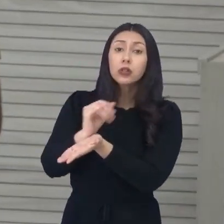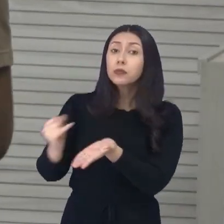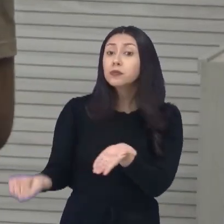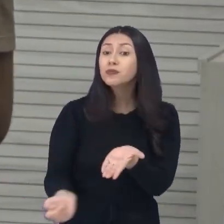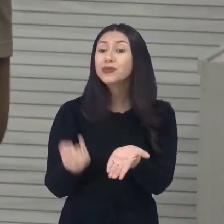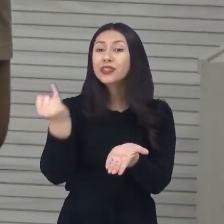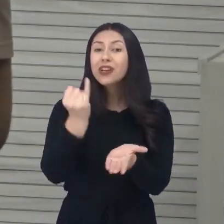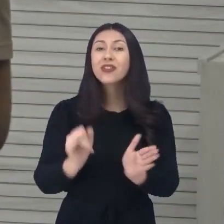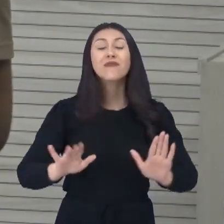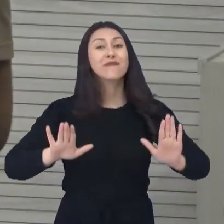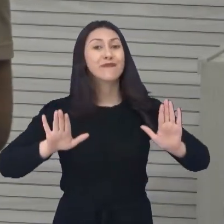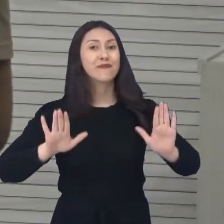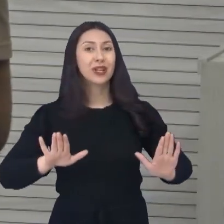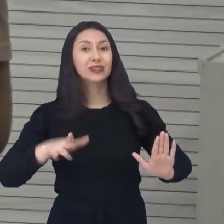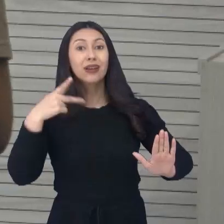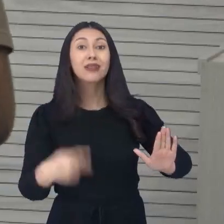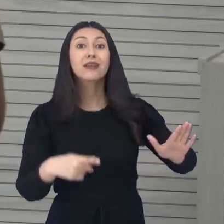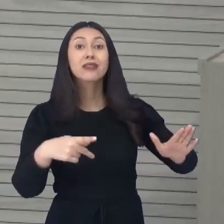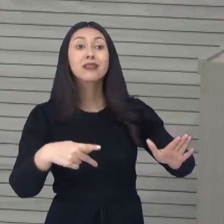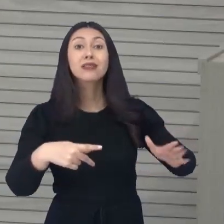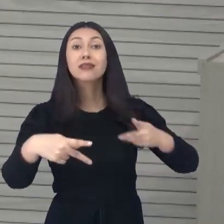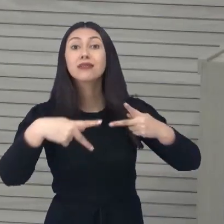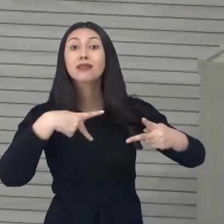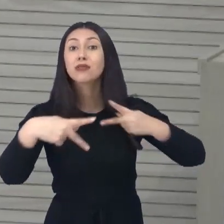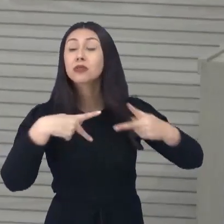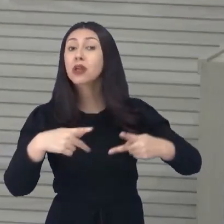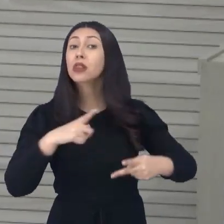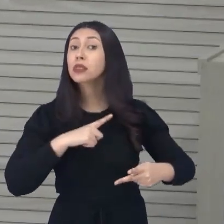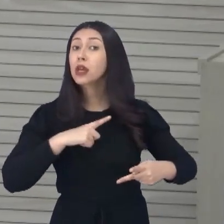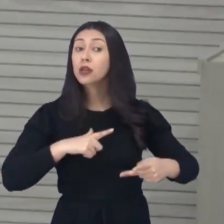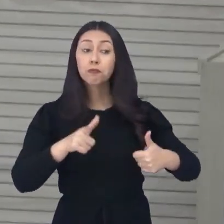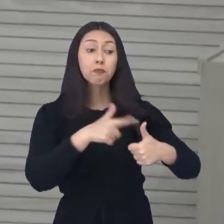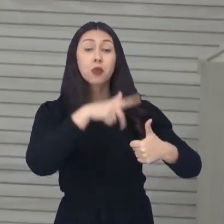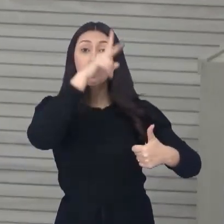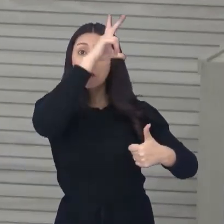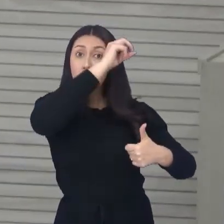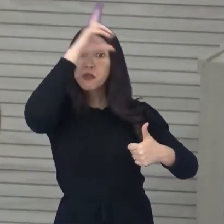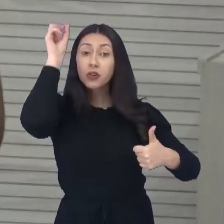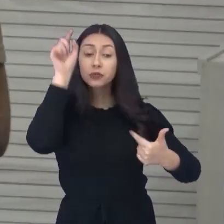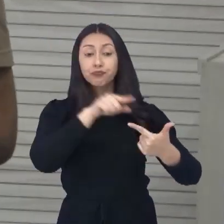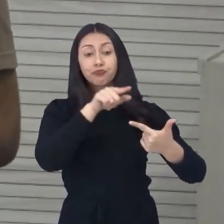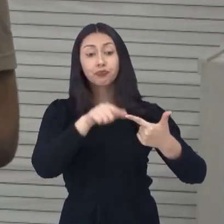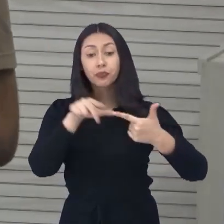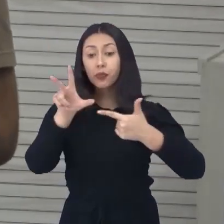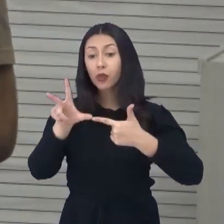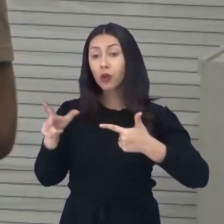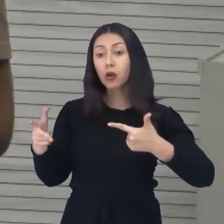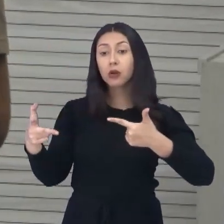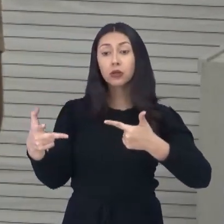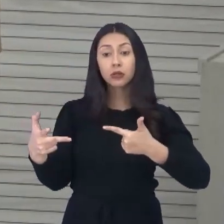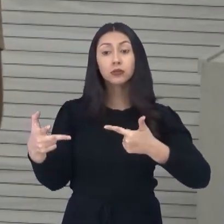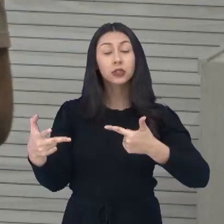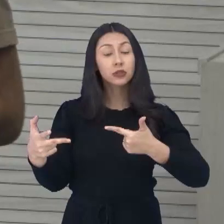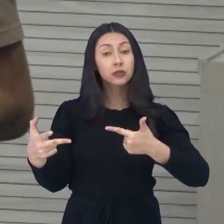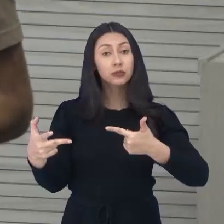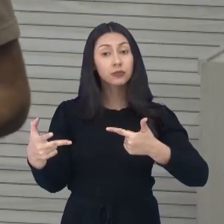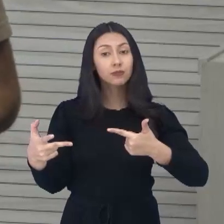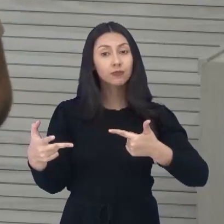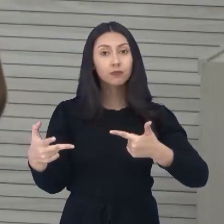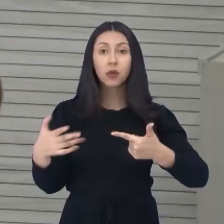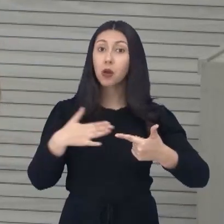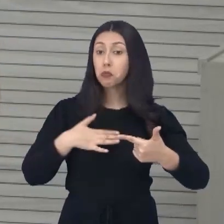Aqui nós estamos falando de uma cidade de São José, que tem um prefeito, tá certo? E tem uma Câmara de Vereadores. E